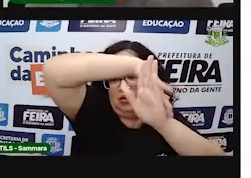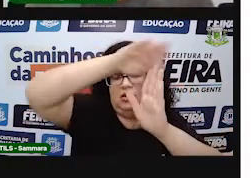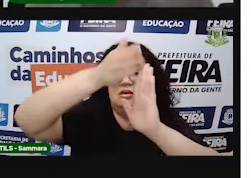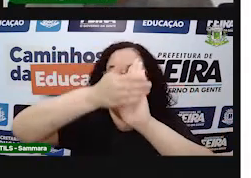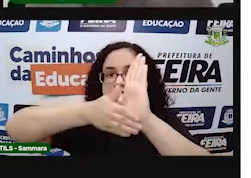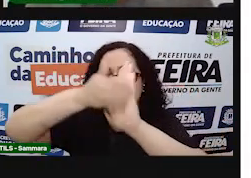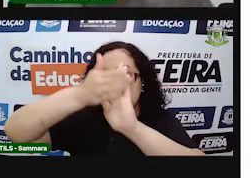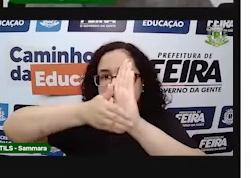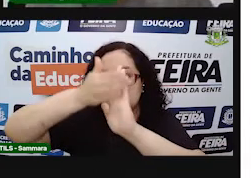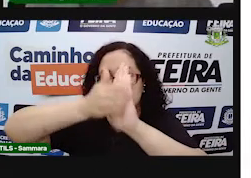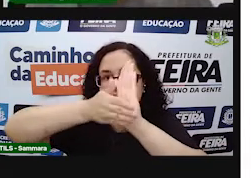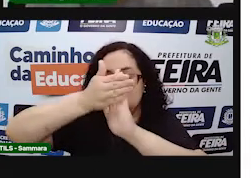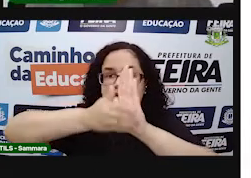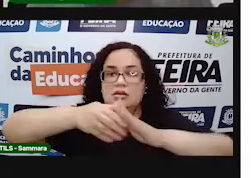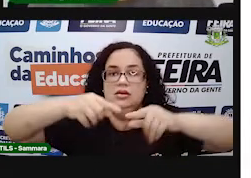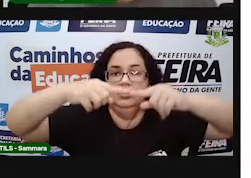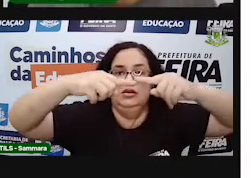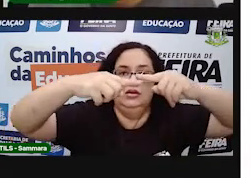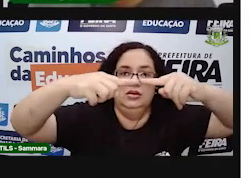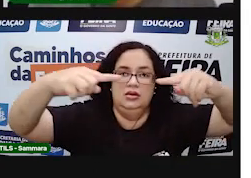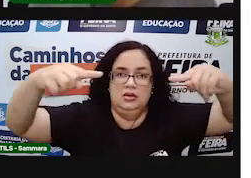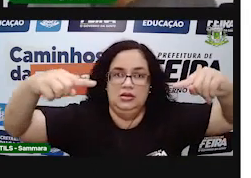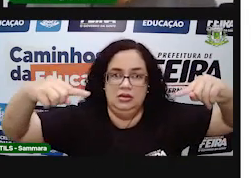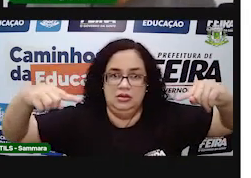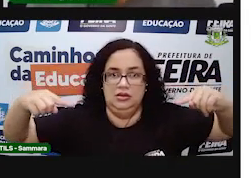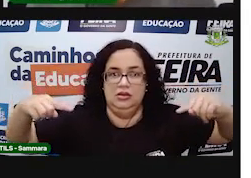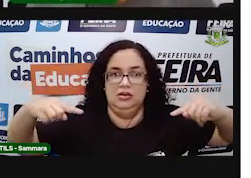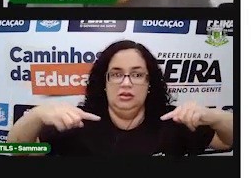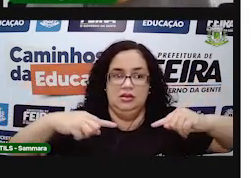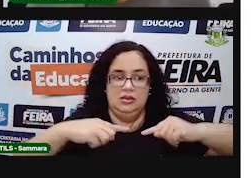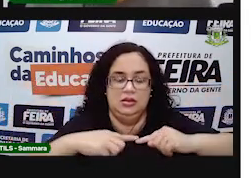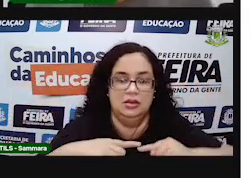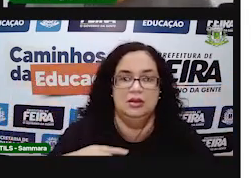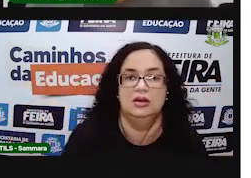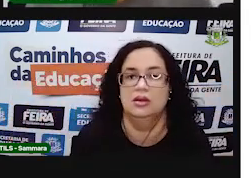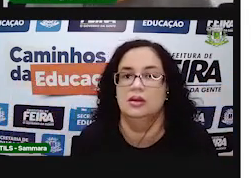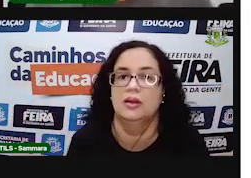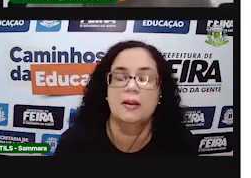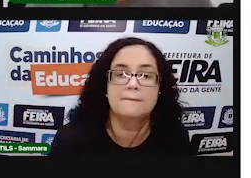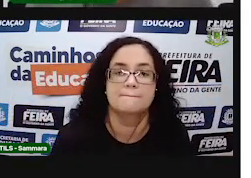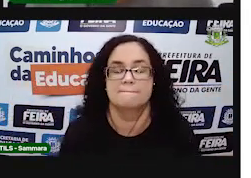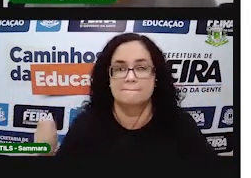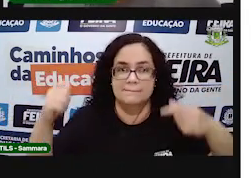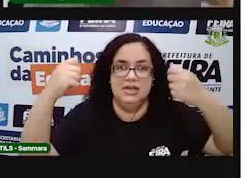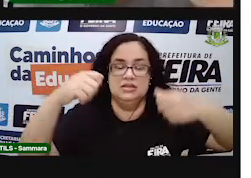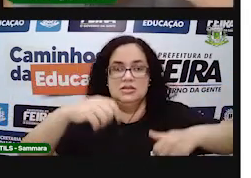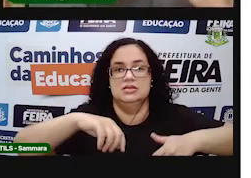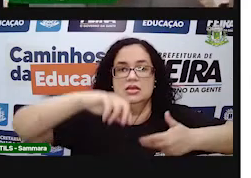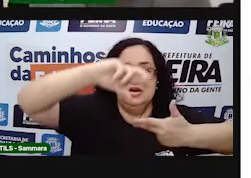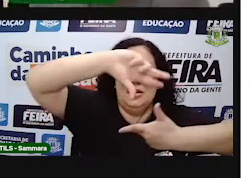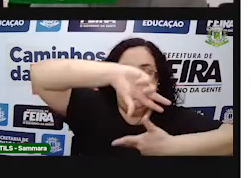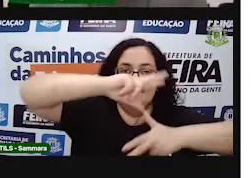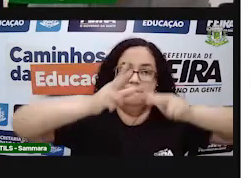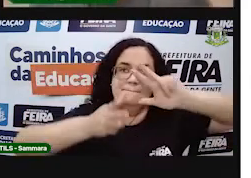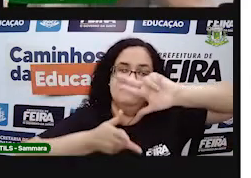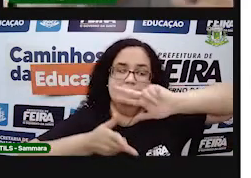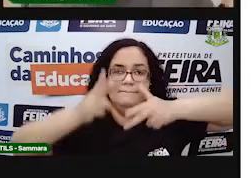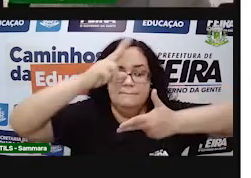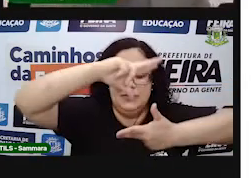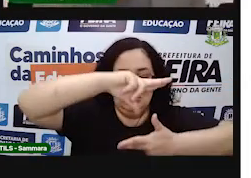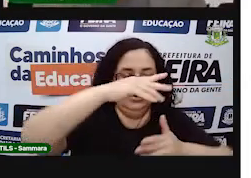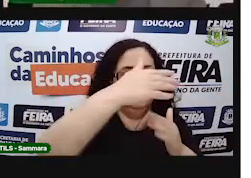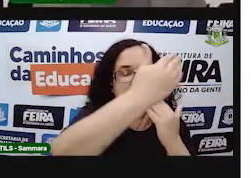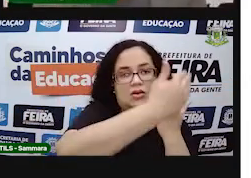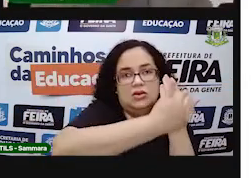são retângulos. Prisma, para ser prisma, precisa ser um poliedro onde as laterais